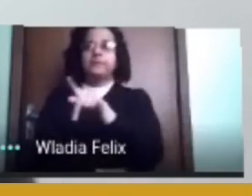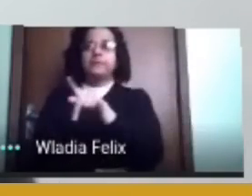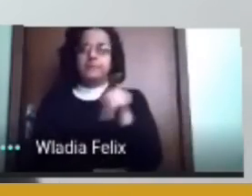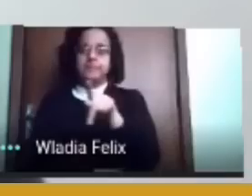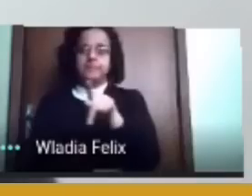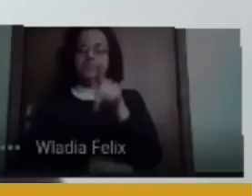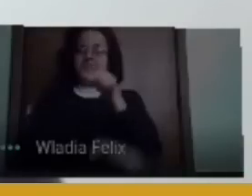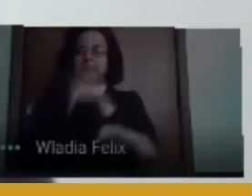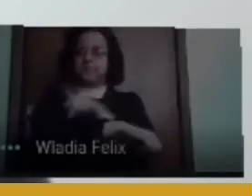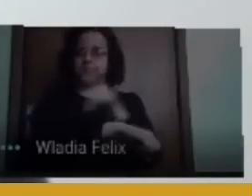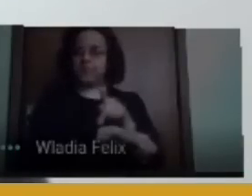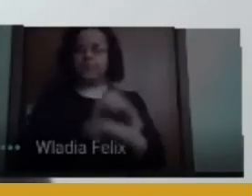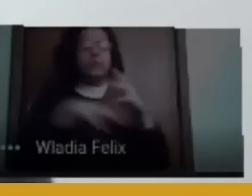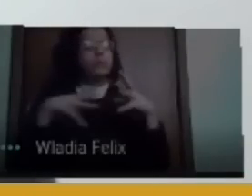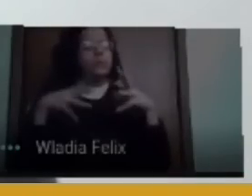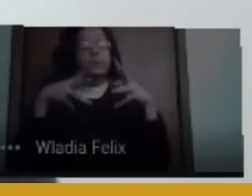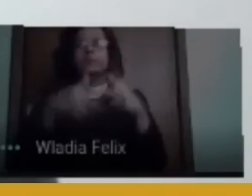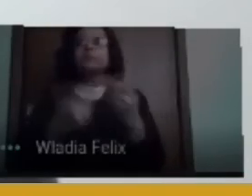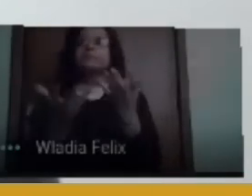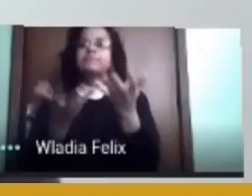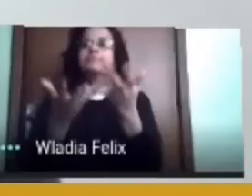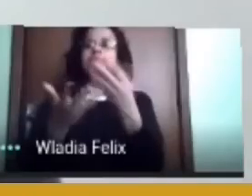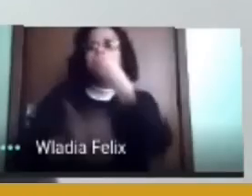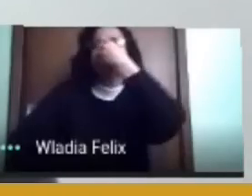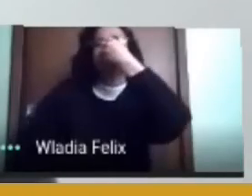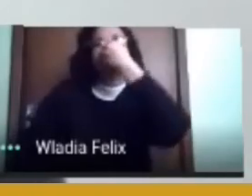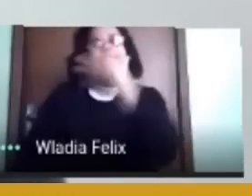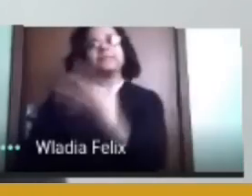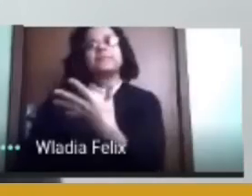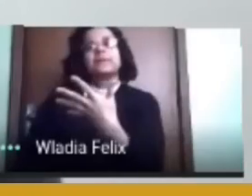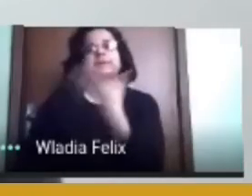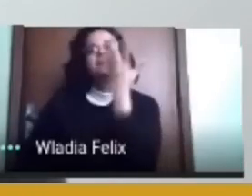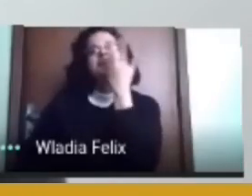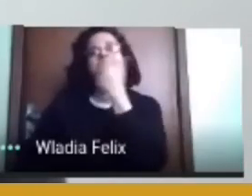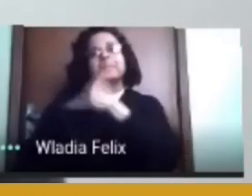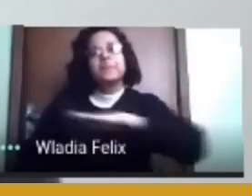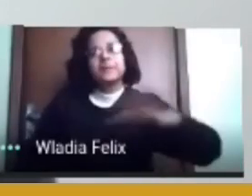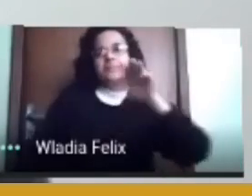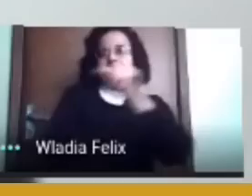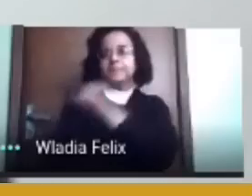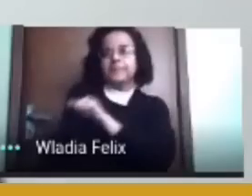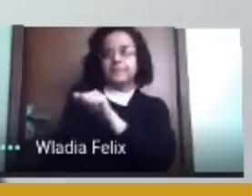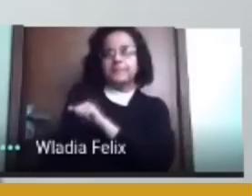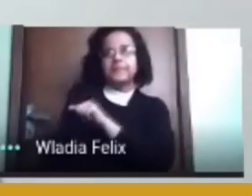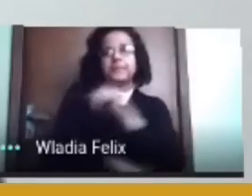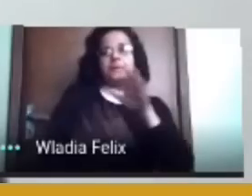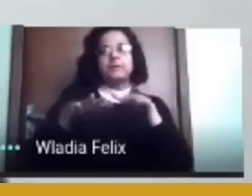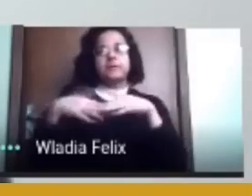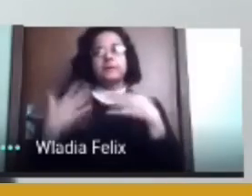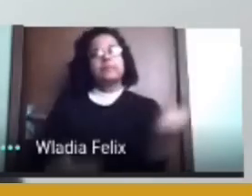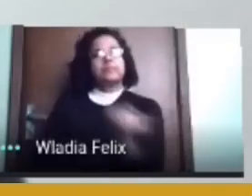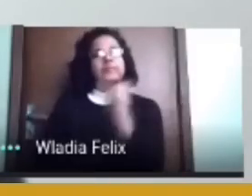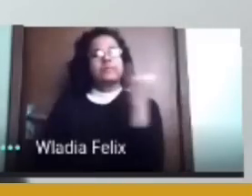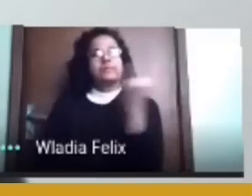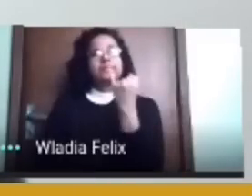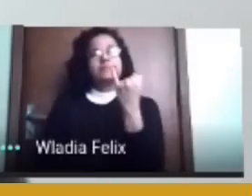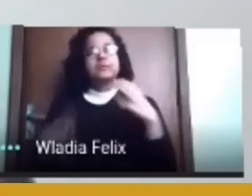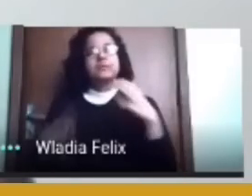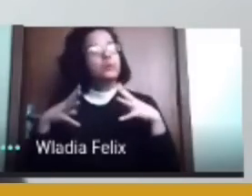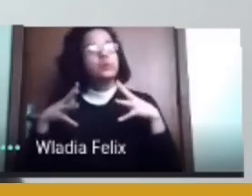nossas crianças, dos nossos alunos, das nossas alunas. Então é fundamental que todos e todas estejam